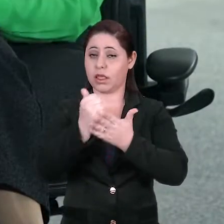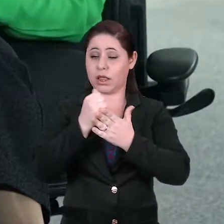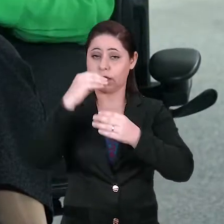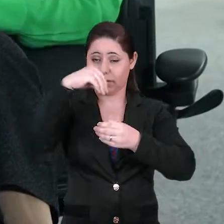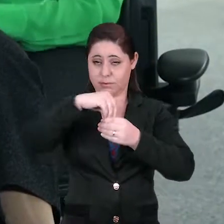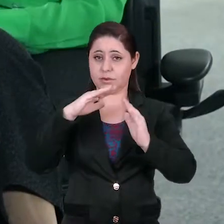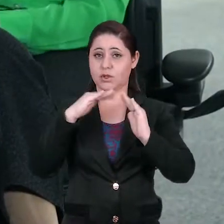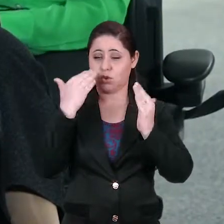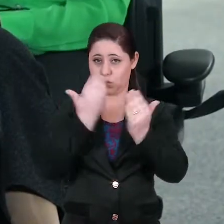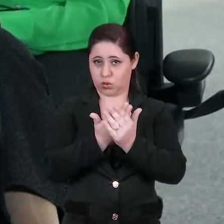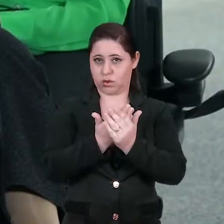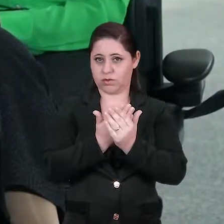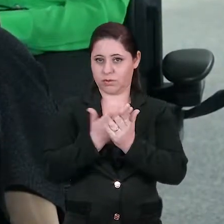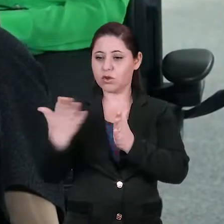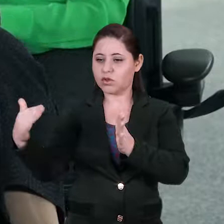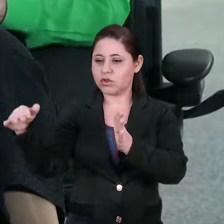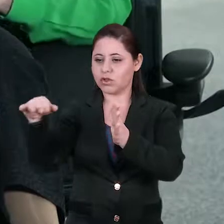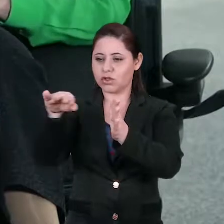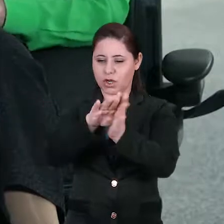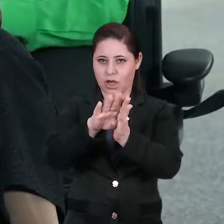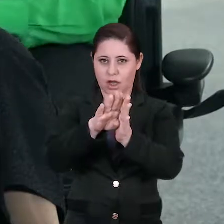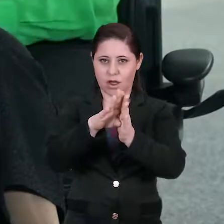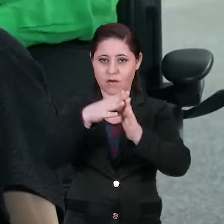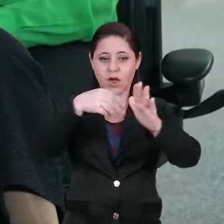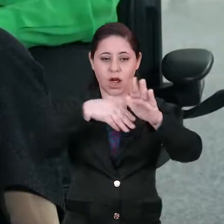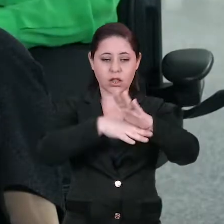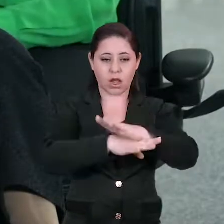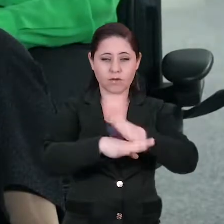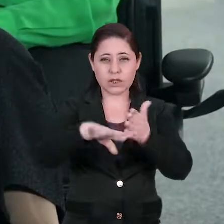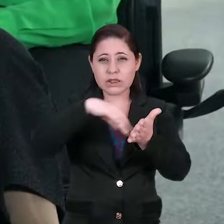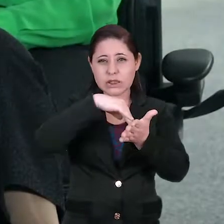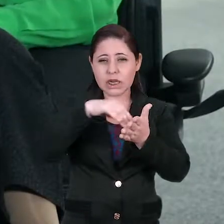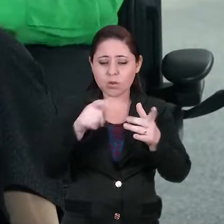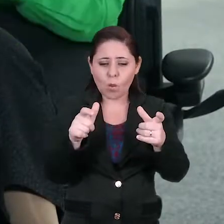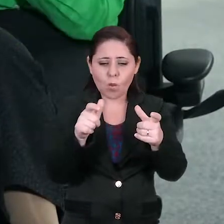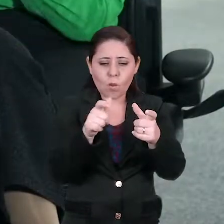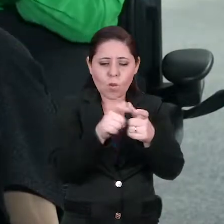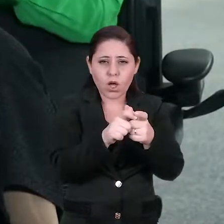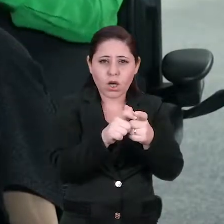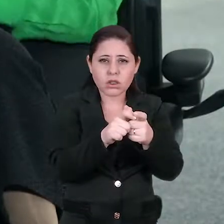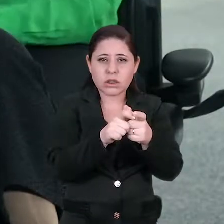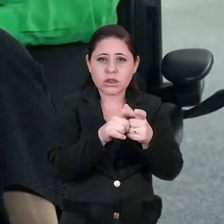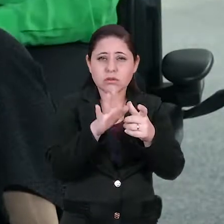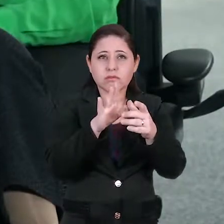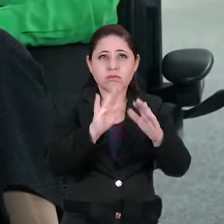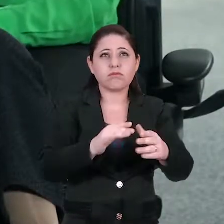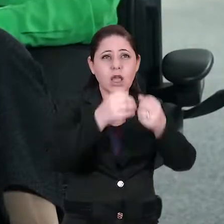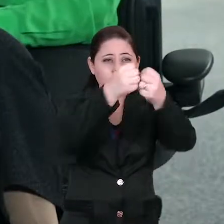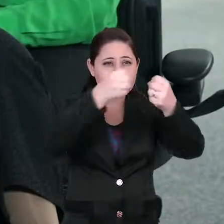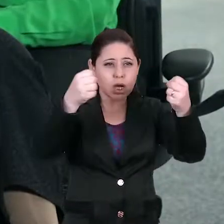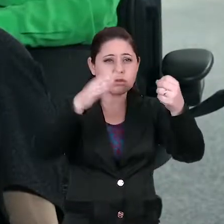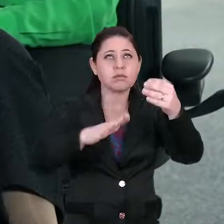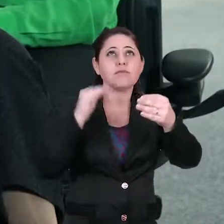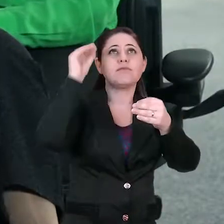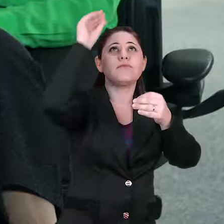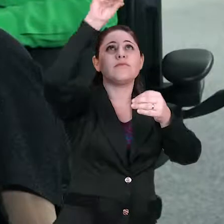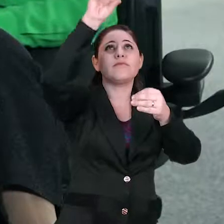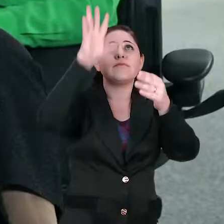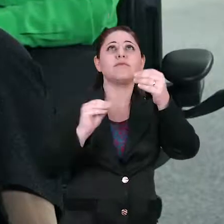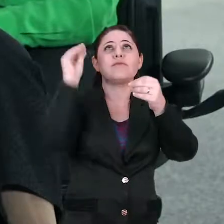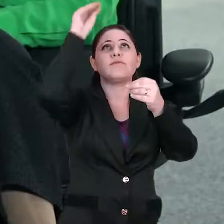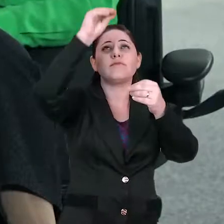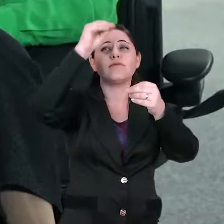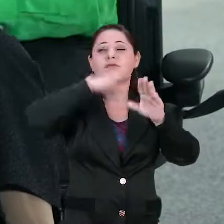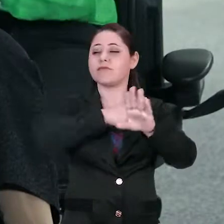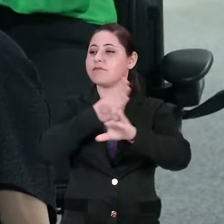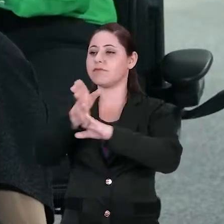era trazer essas armas para a escola. Então eles chegavam, entravam na secretaria, que era pequenininha, em cima do armário já colocavam